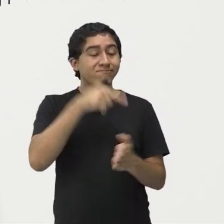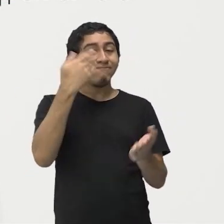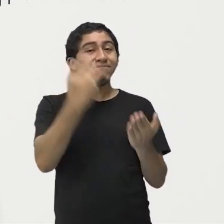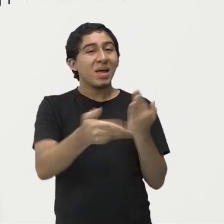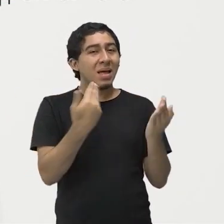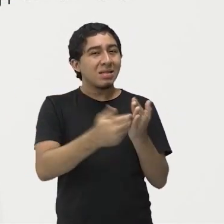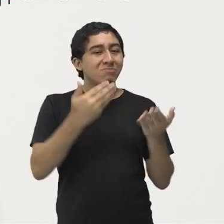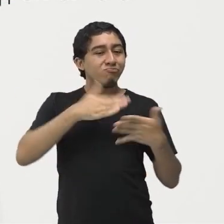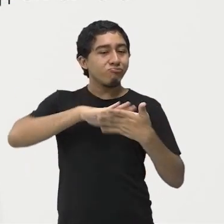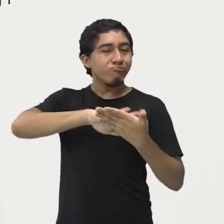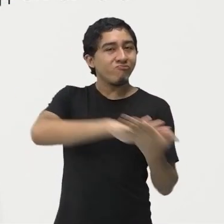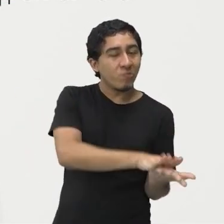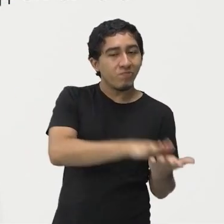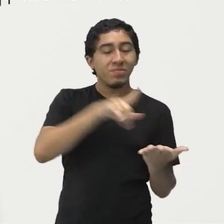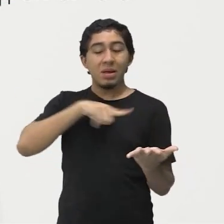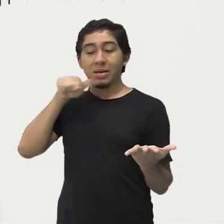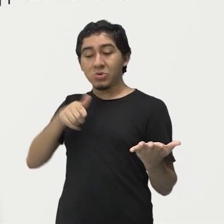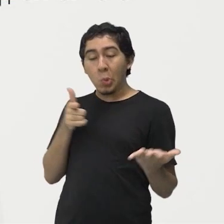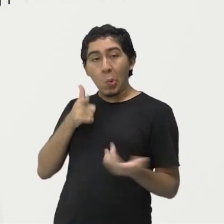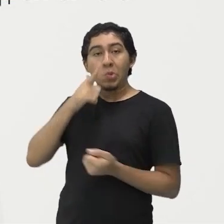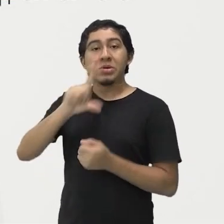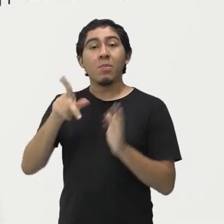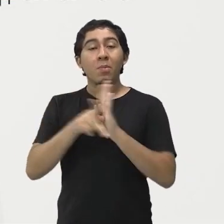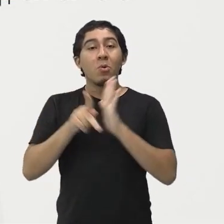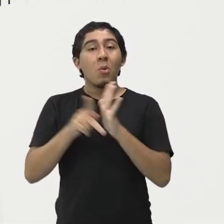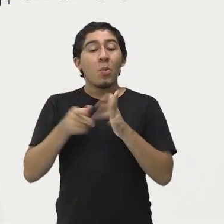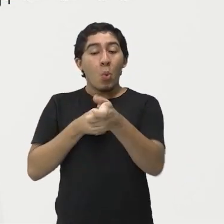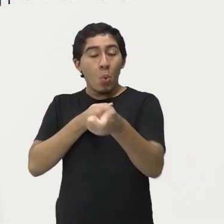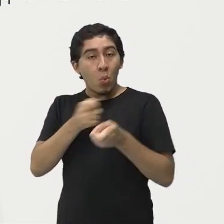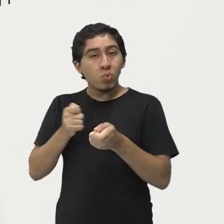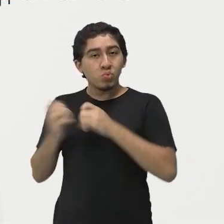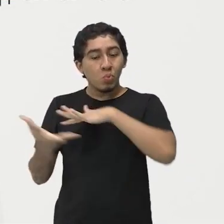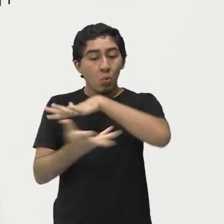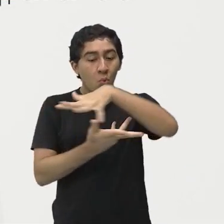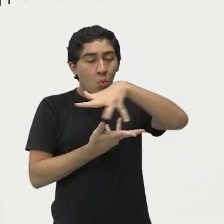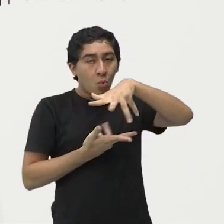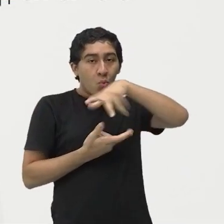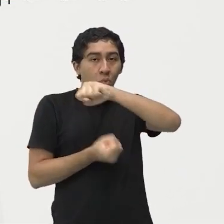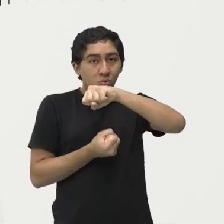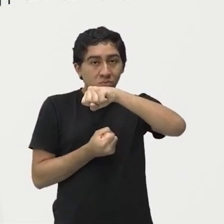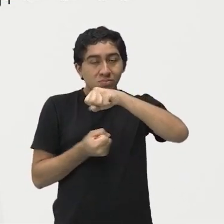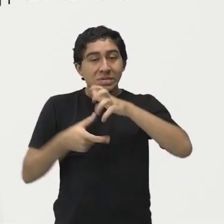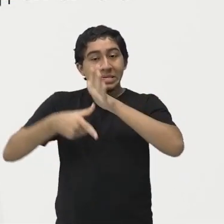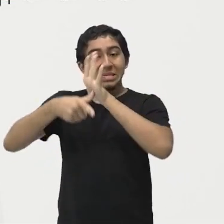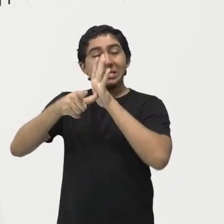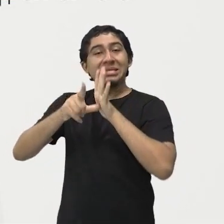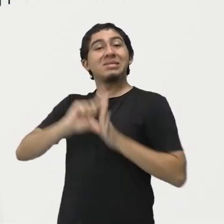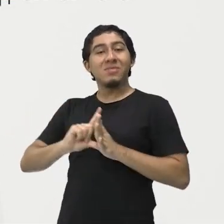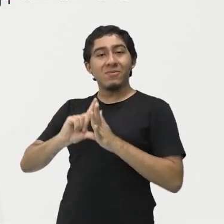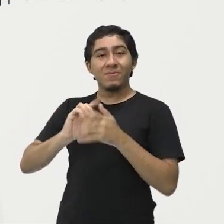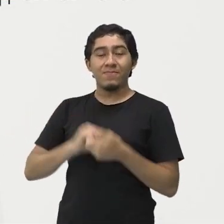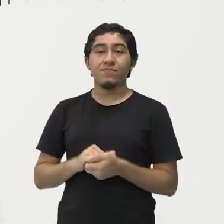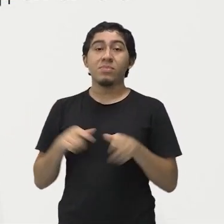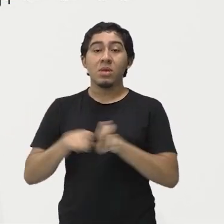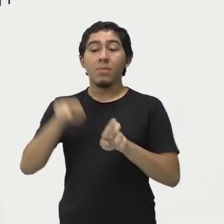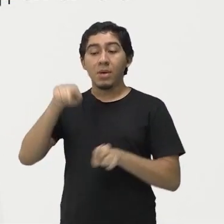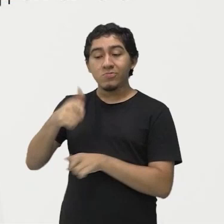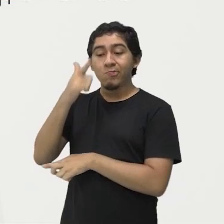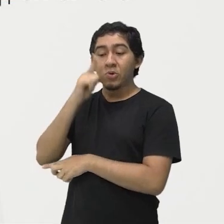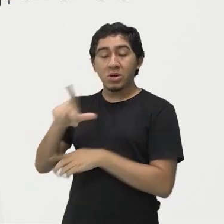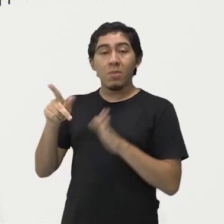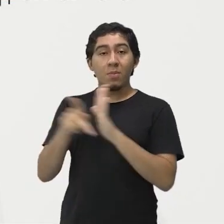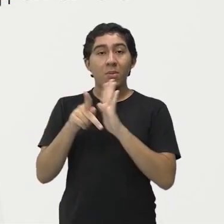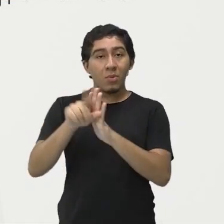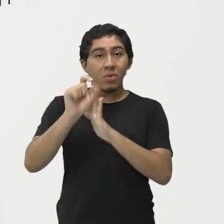hegemonia do mundo antigo. Então, os gregos acabariam conseguindo derrotar